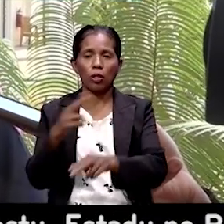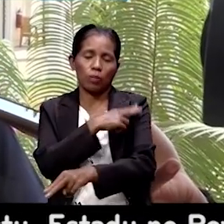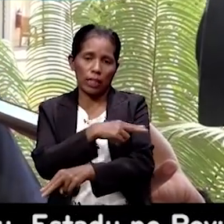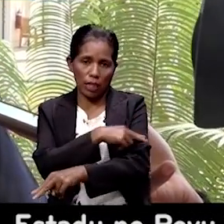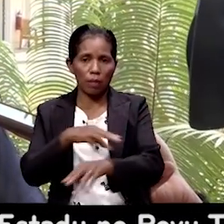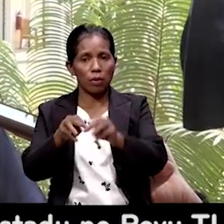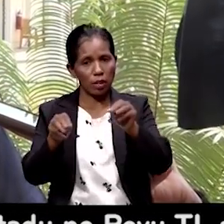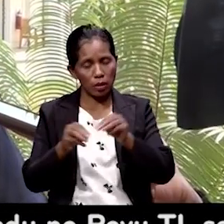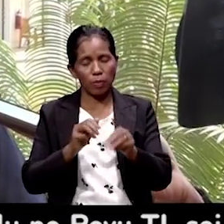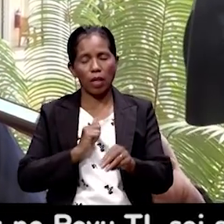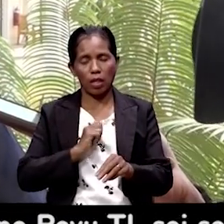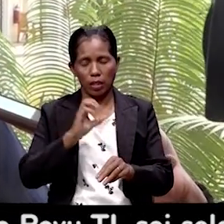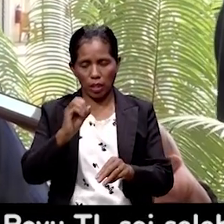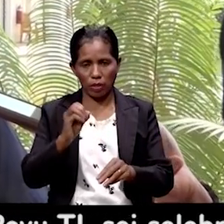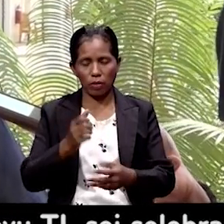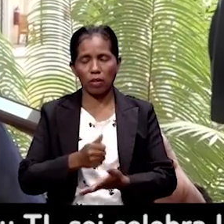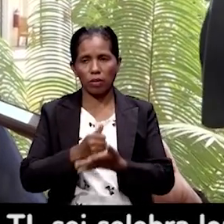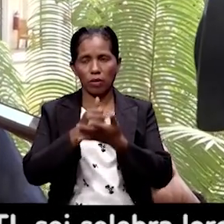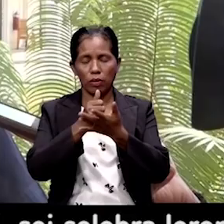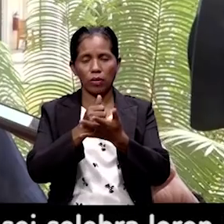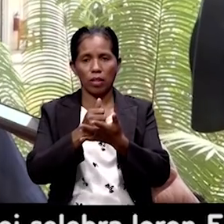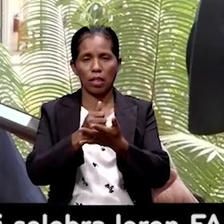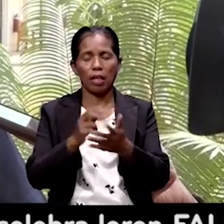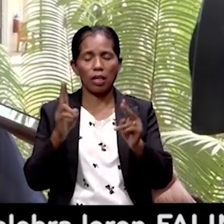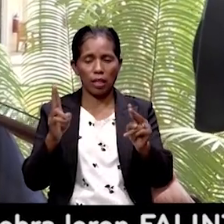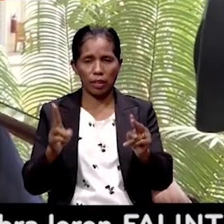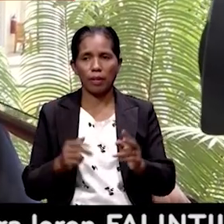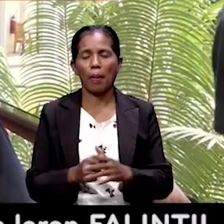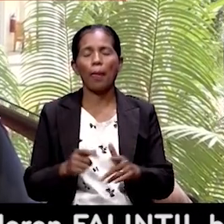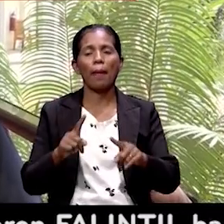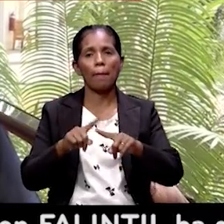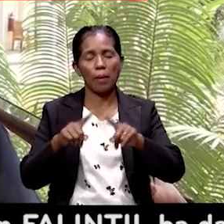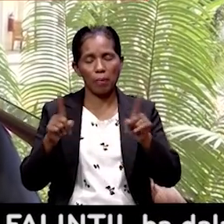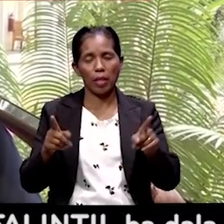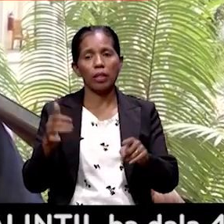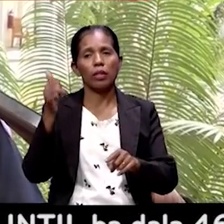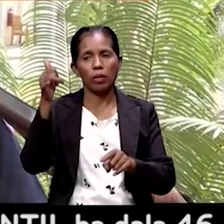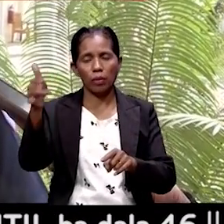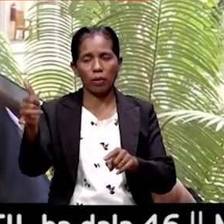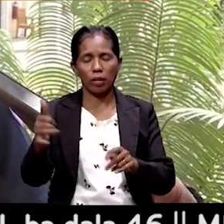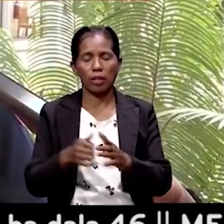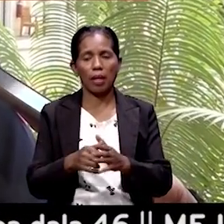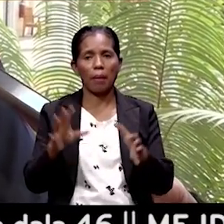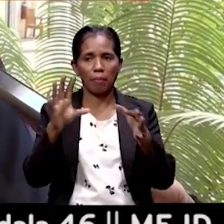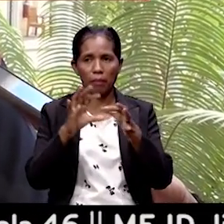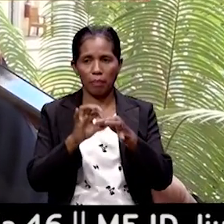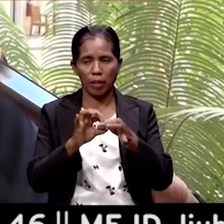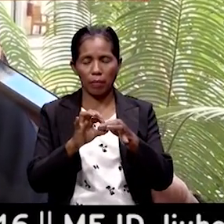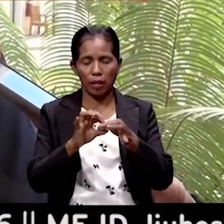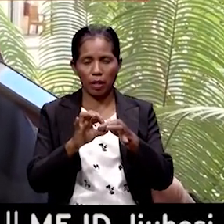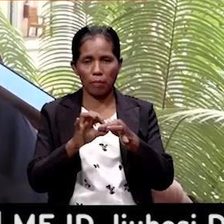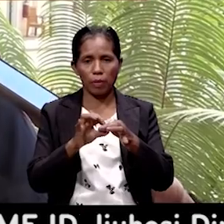Queiras tratamento médico, mas bem, Toeneba e tenha membros de agora